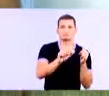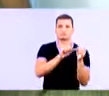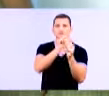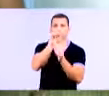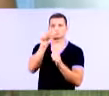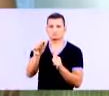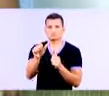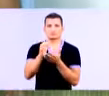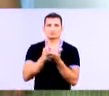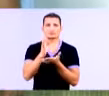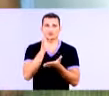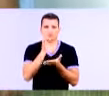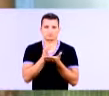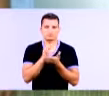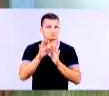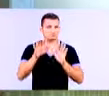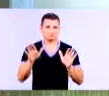tirou